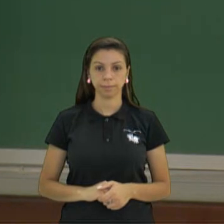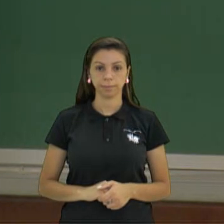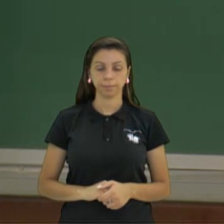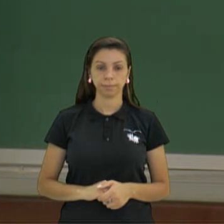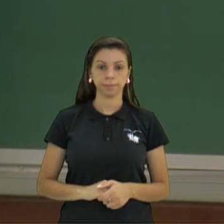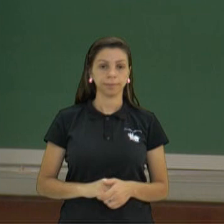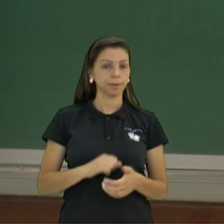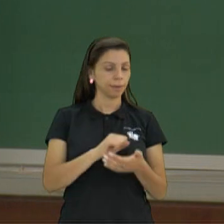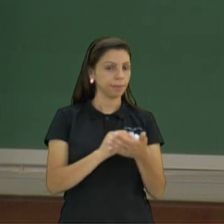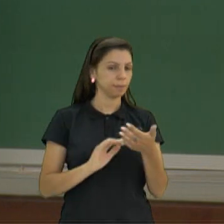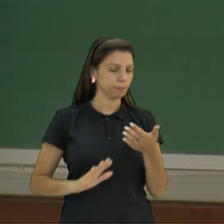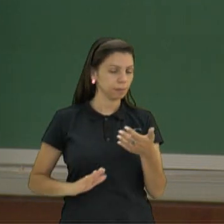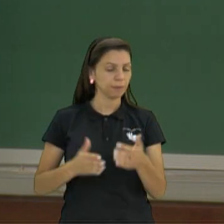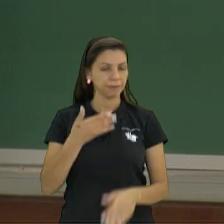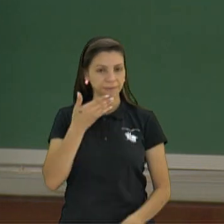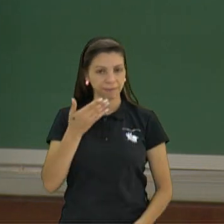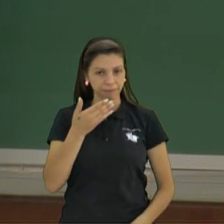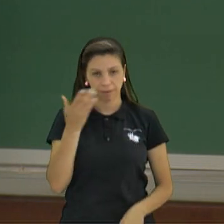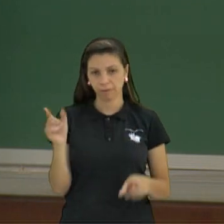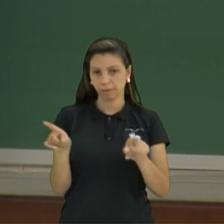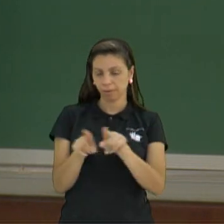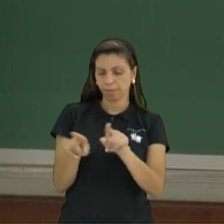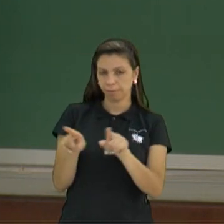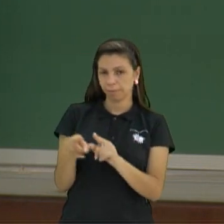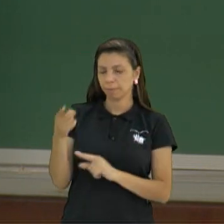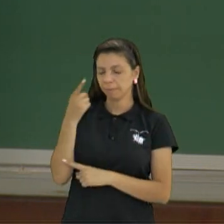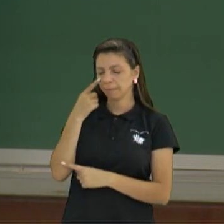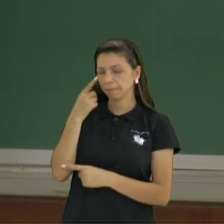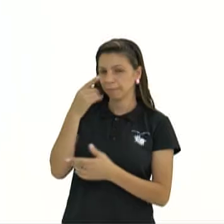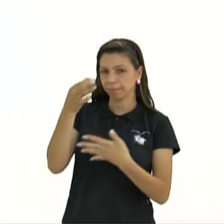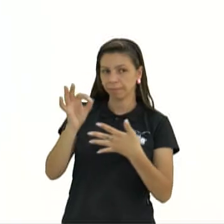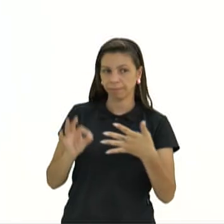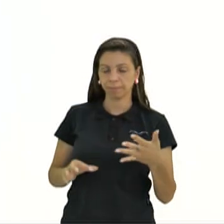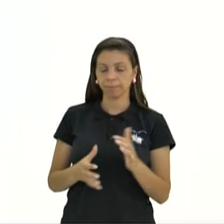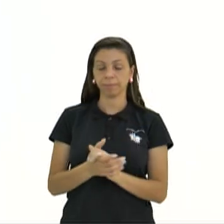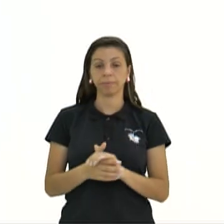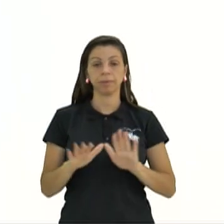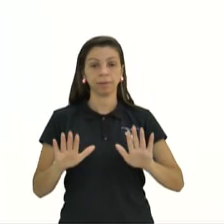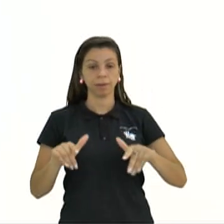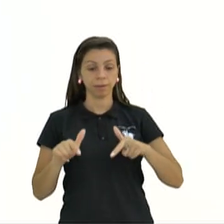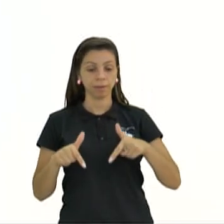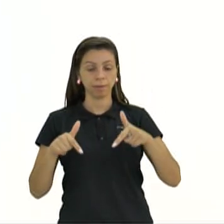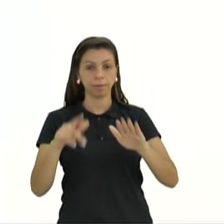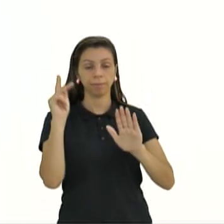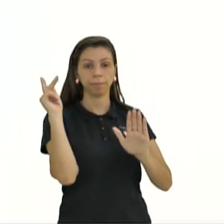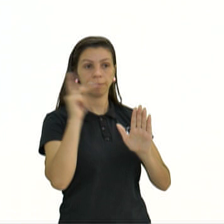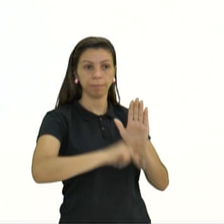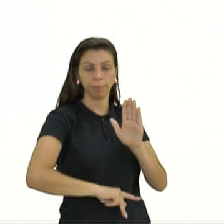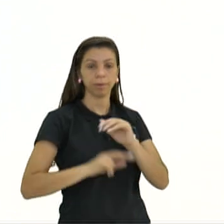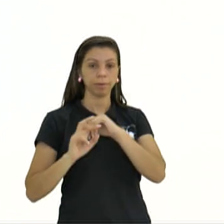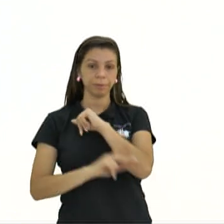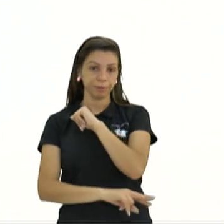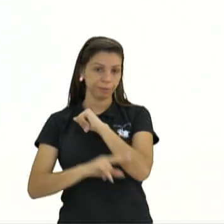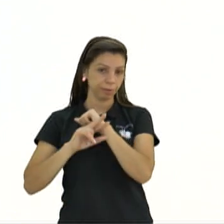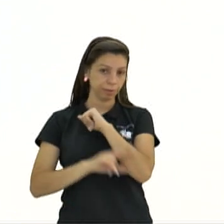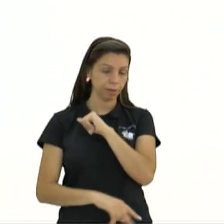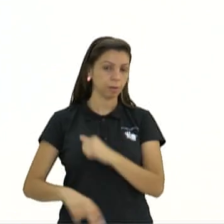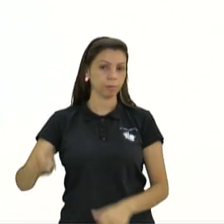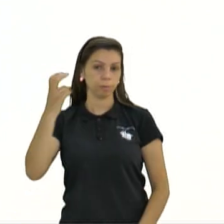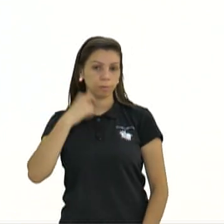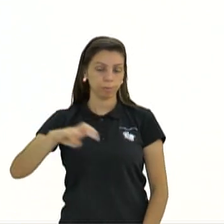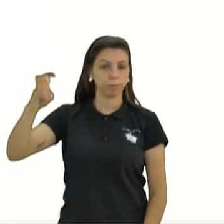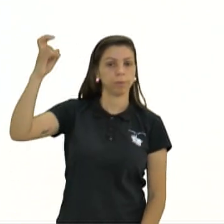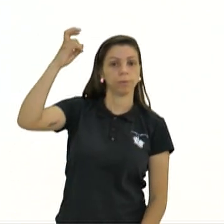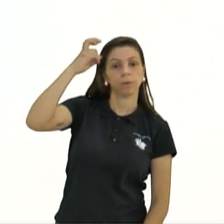Exercício estava fácil também, professora. Vamos conferir? A ação faz parte do projeto Diversidade Cultural, a cara do